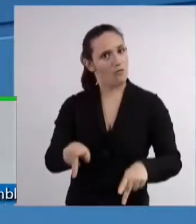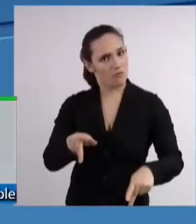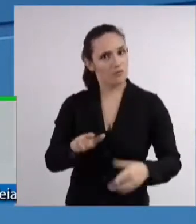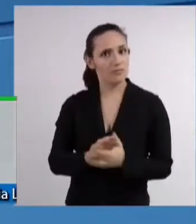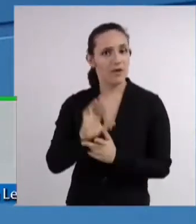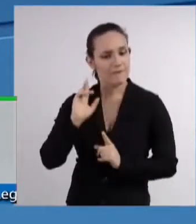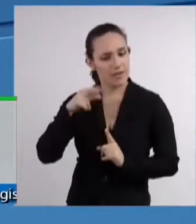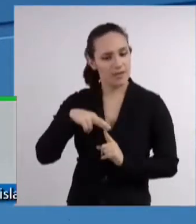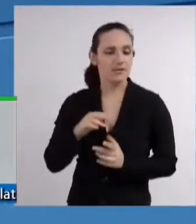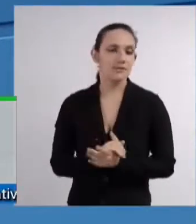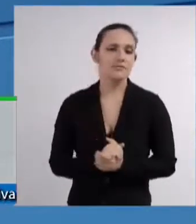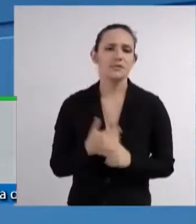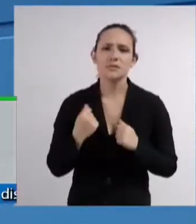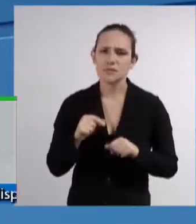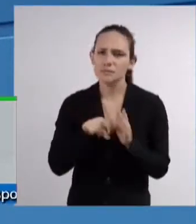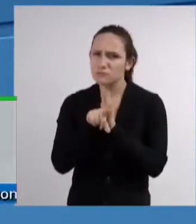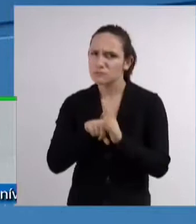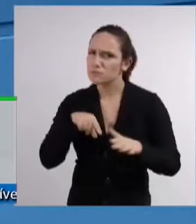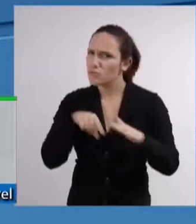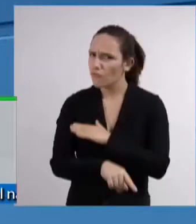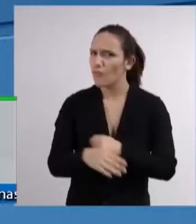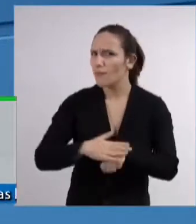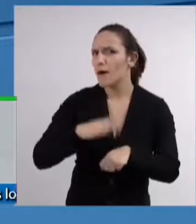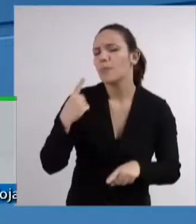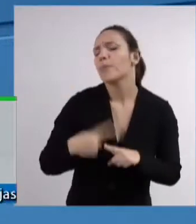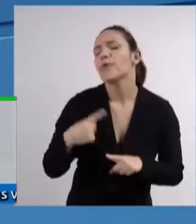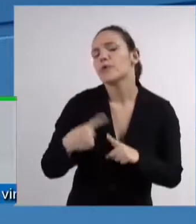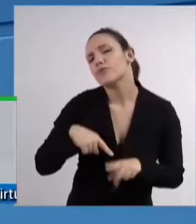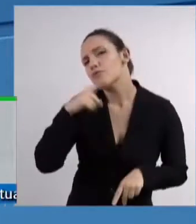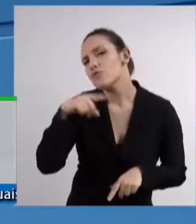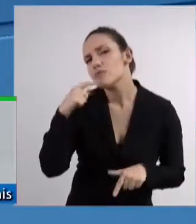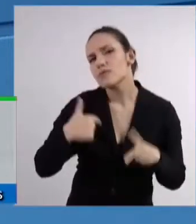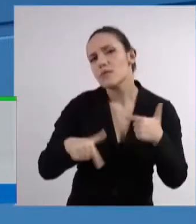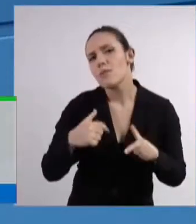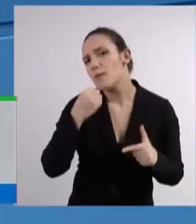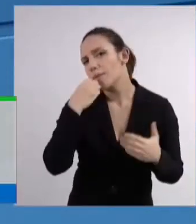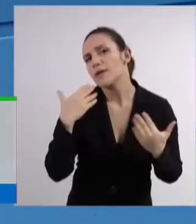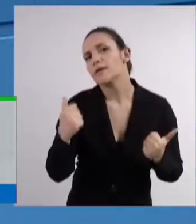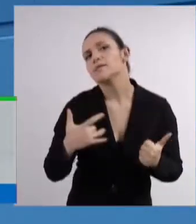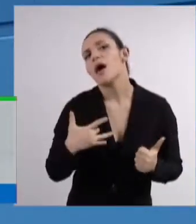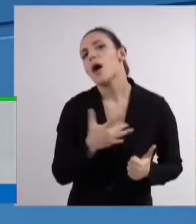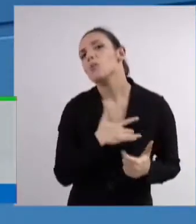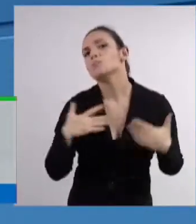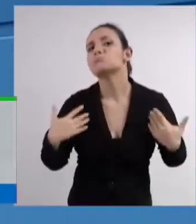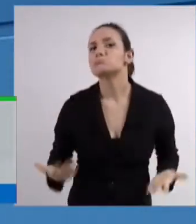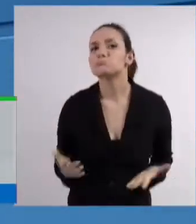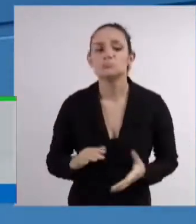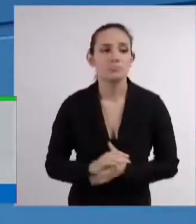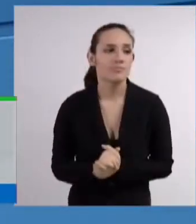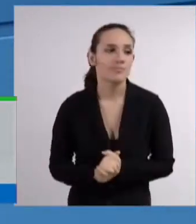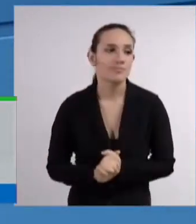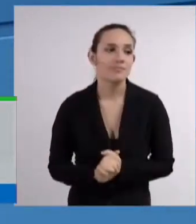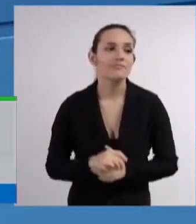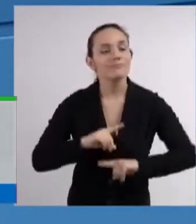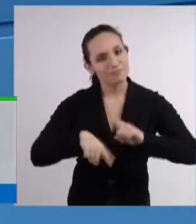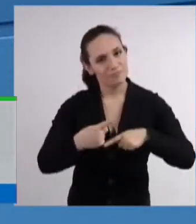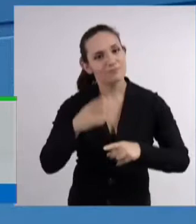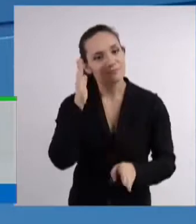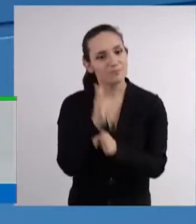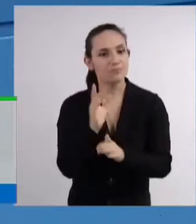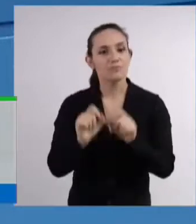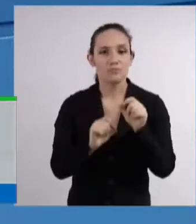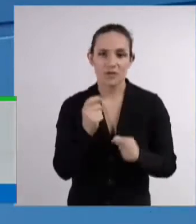mais para saber os detalhes do não funcionamento disso no nosso país, que aí nós vamos chegar a essa triste constatação.